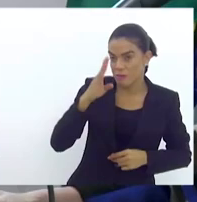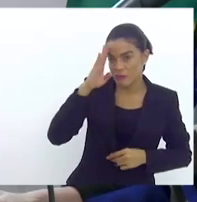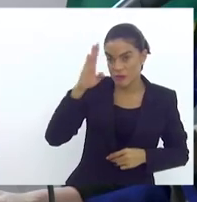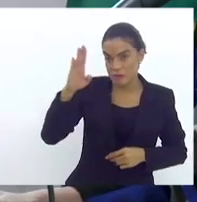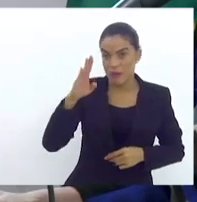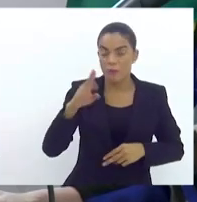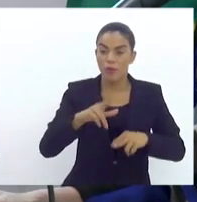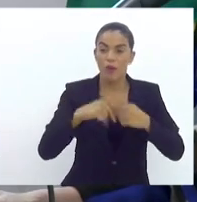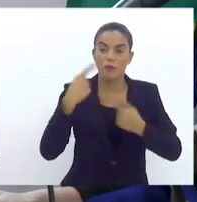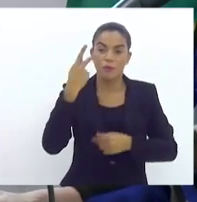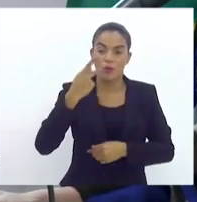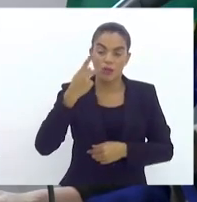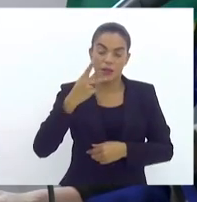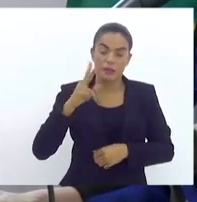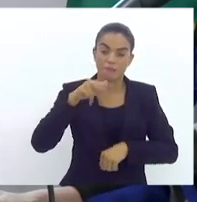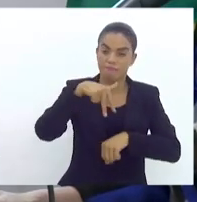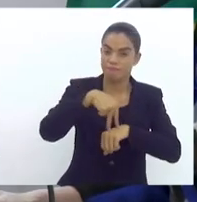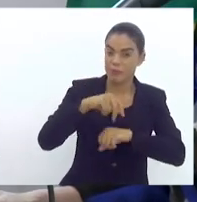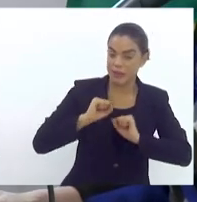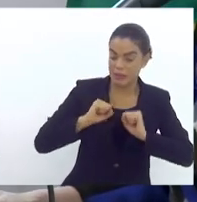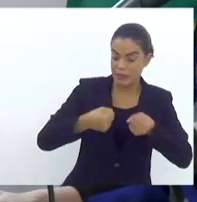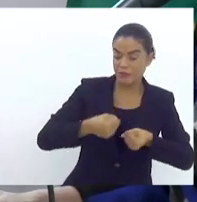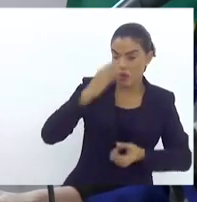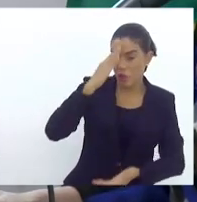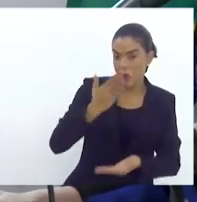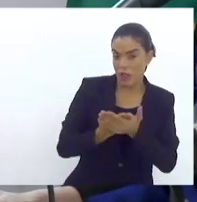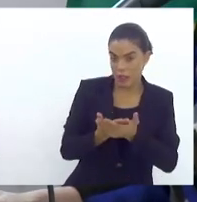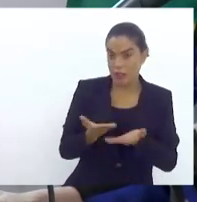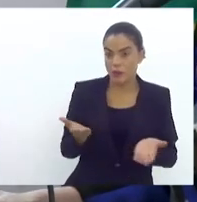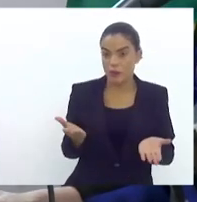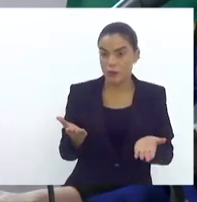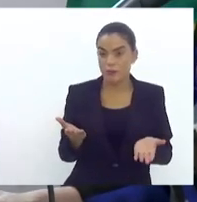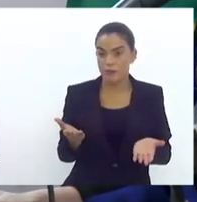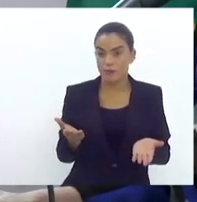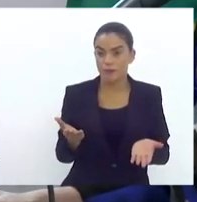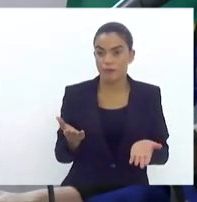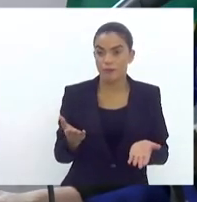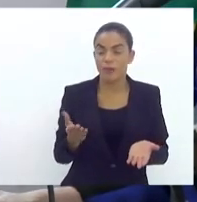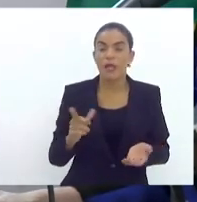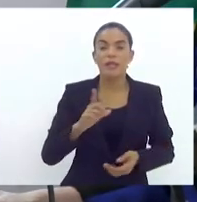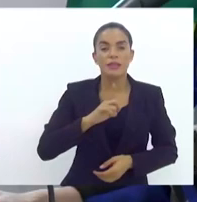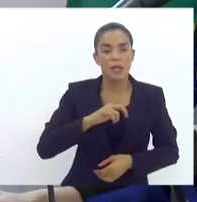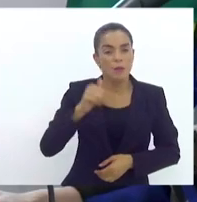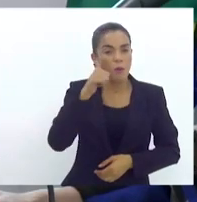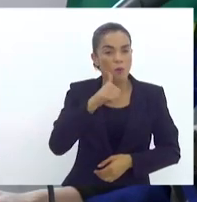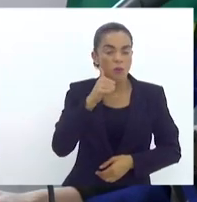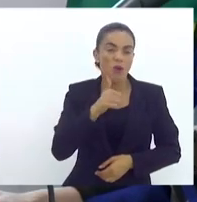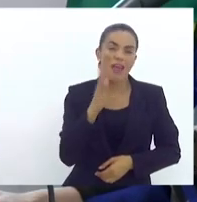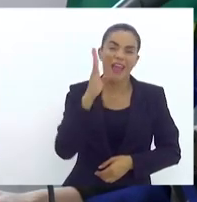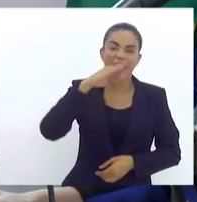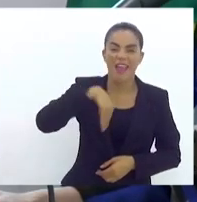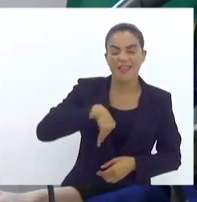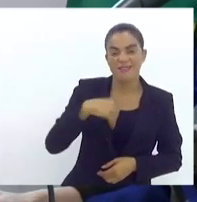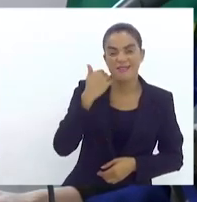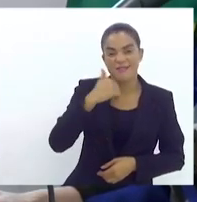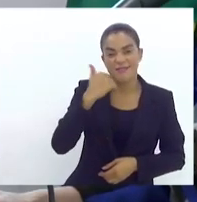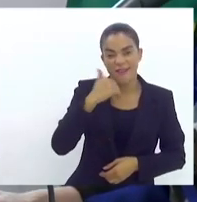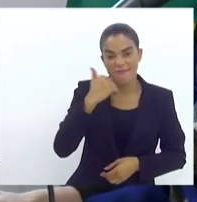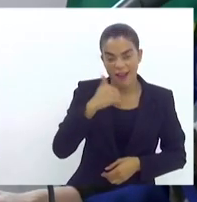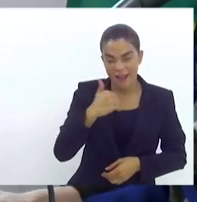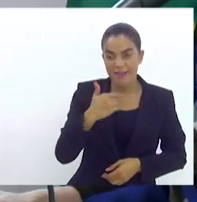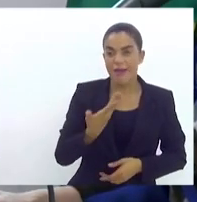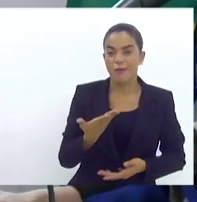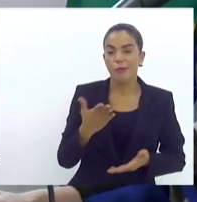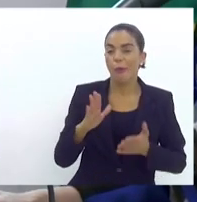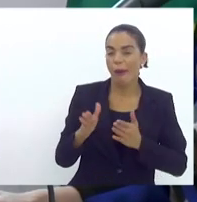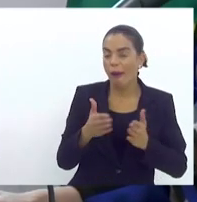por ser política está aqui defendendo o que você acredita temos mulheres canalhas no meio do caminho que